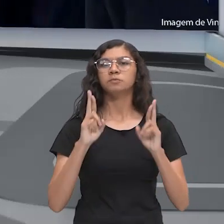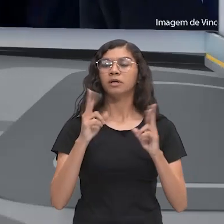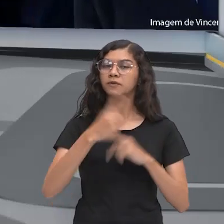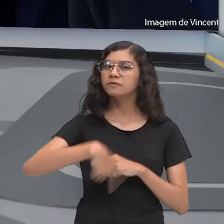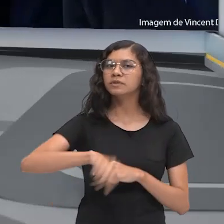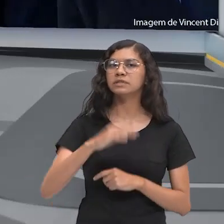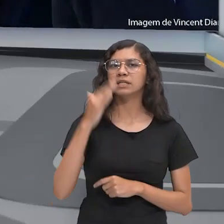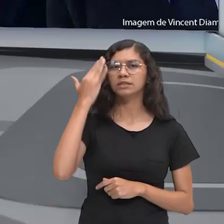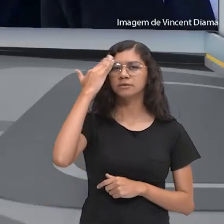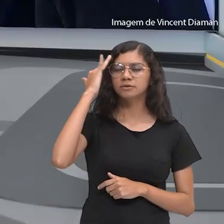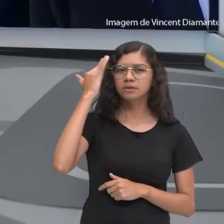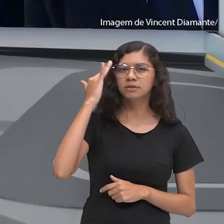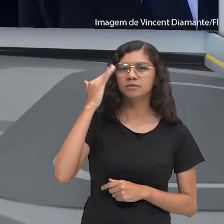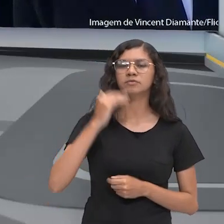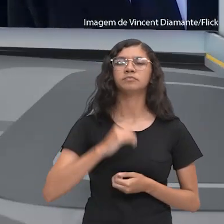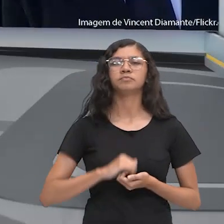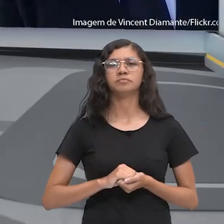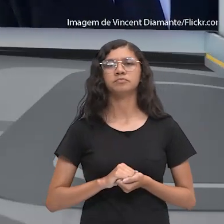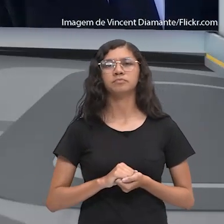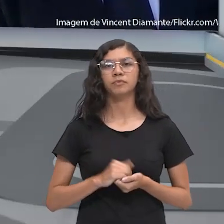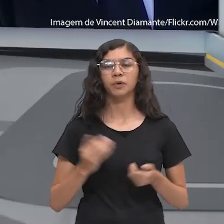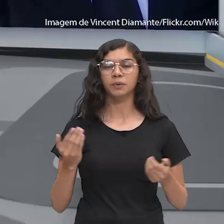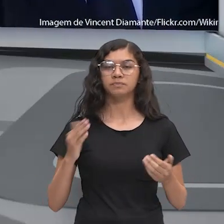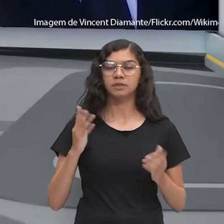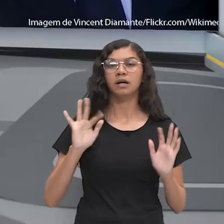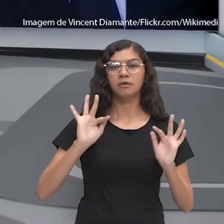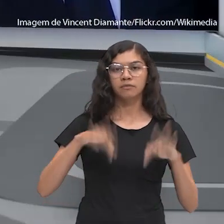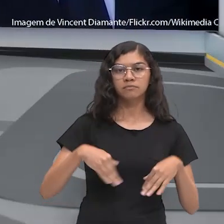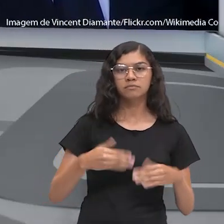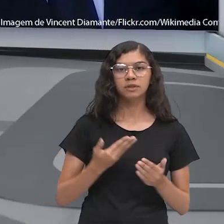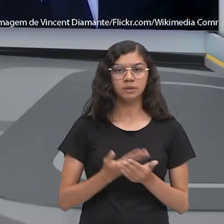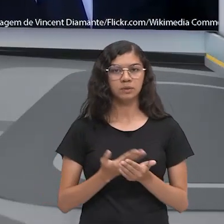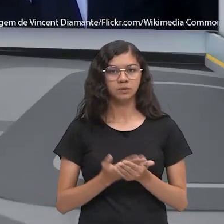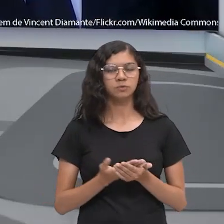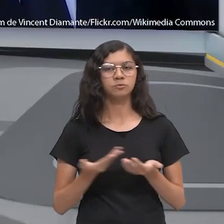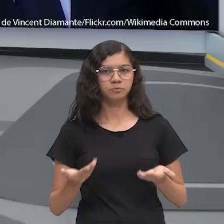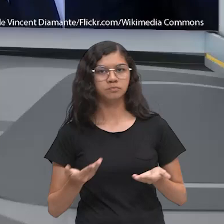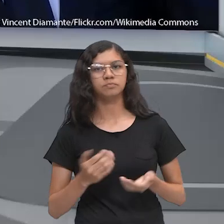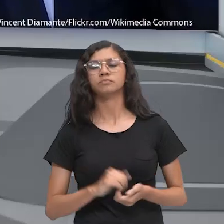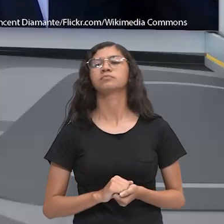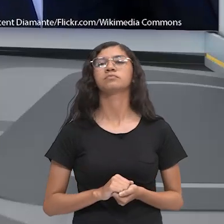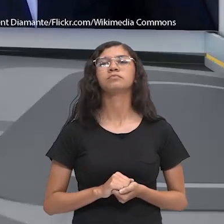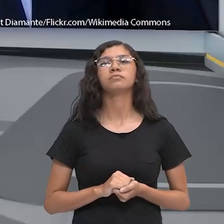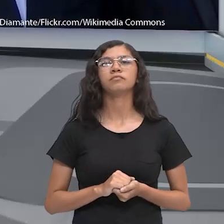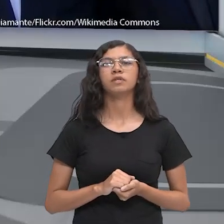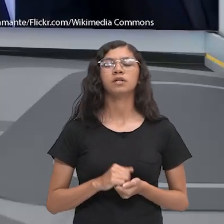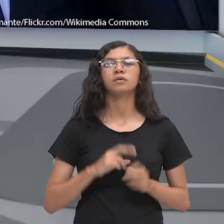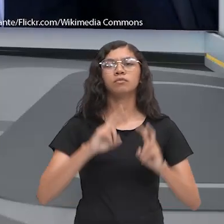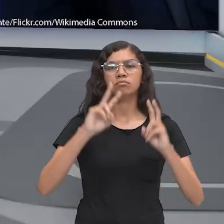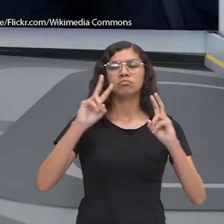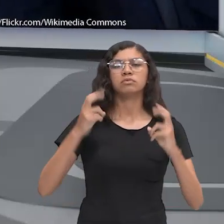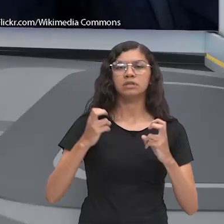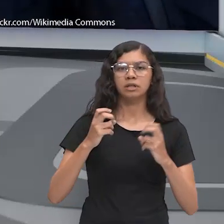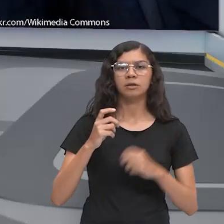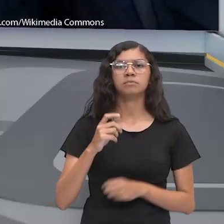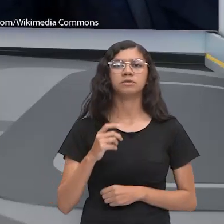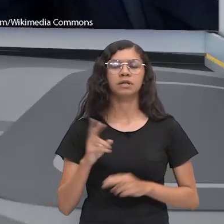tenham entendido, e a nossa aula de hoje, ela trabalhou essas